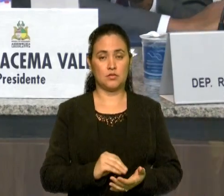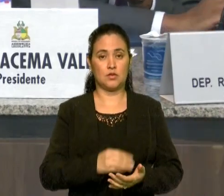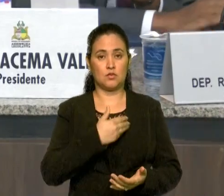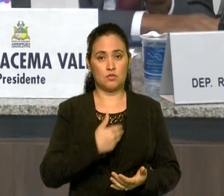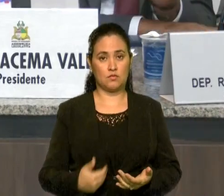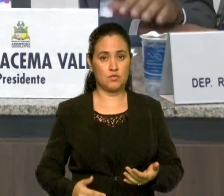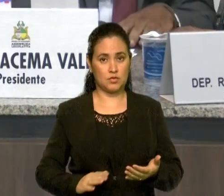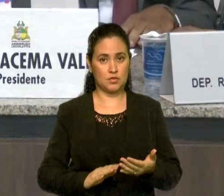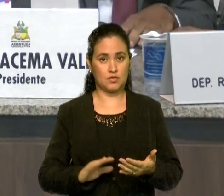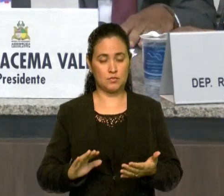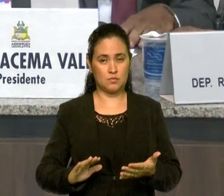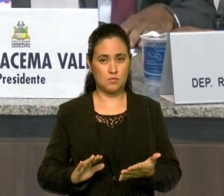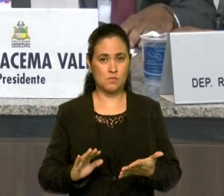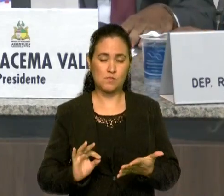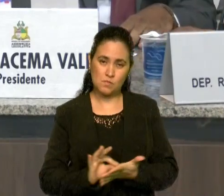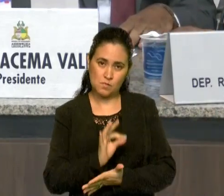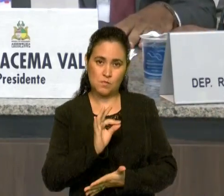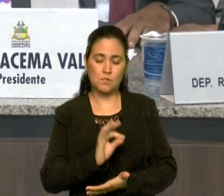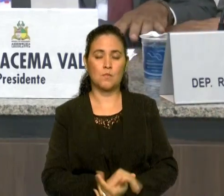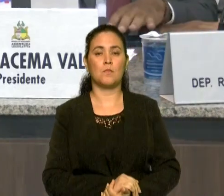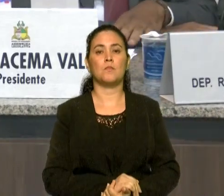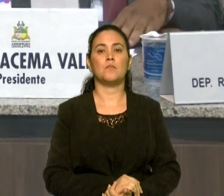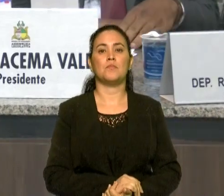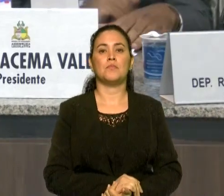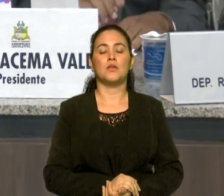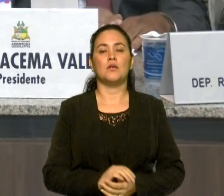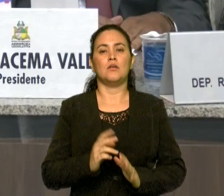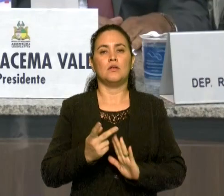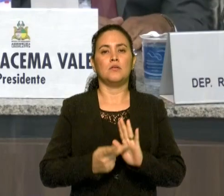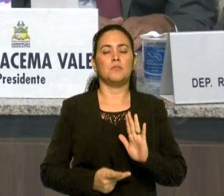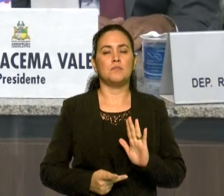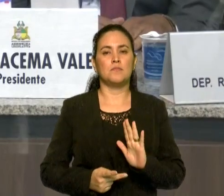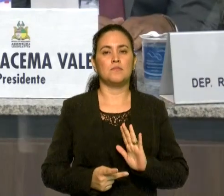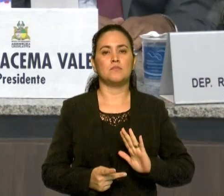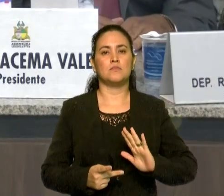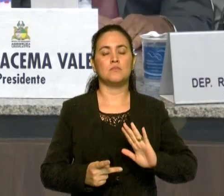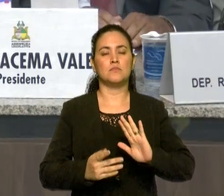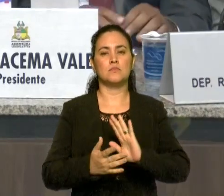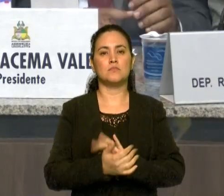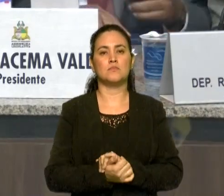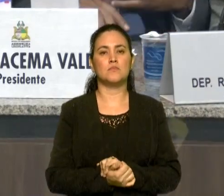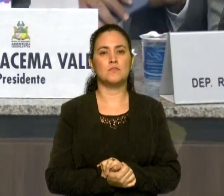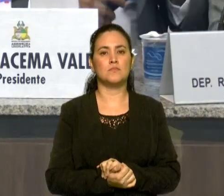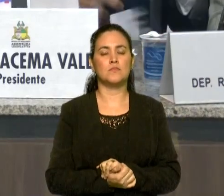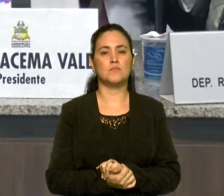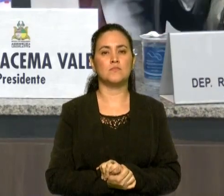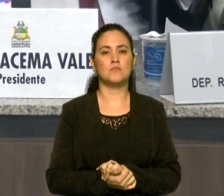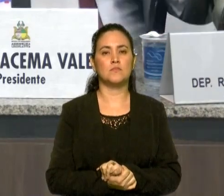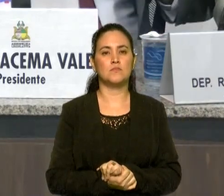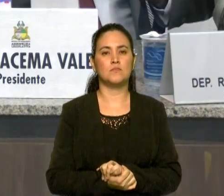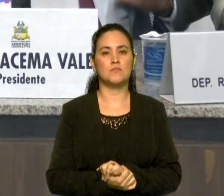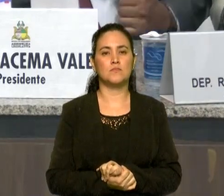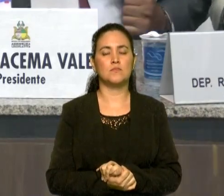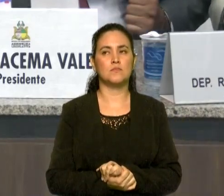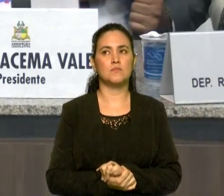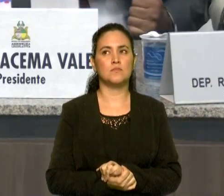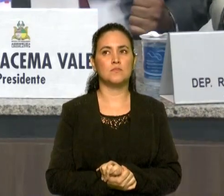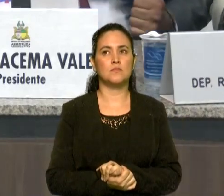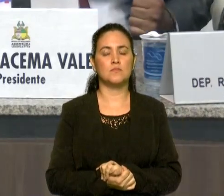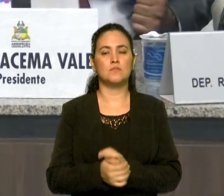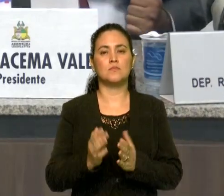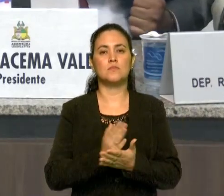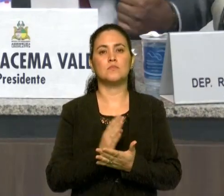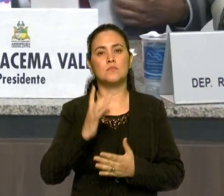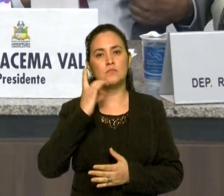Júnior França, Eric Costa, Edna, Viviane, Janaína e Osmar, que estão online. Confirmados pelo nosso